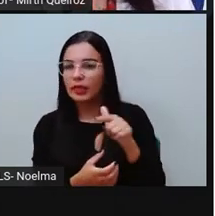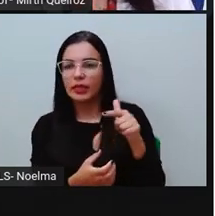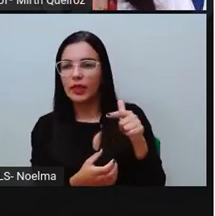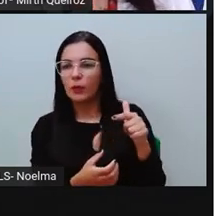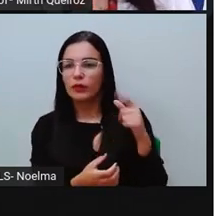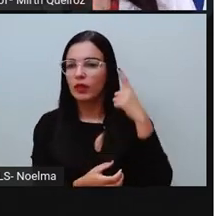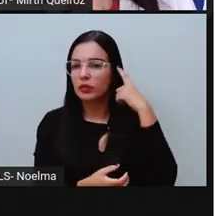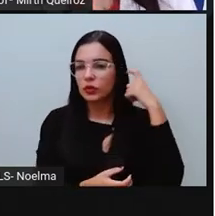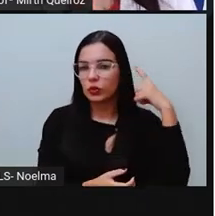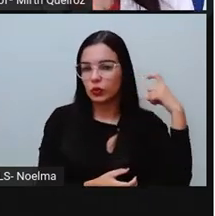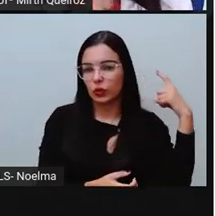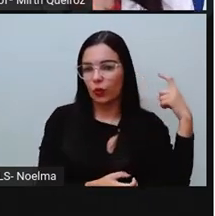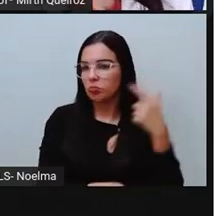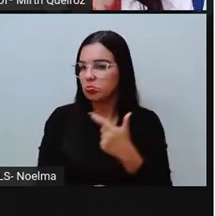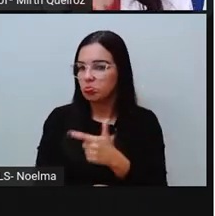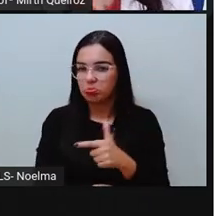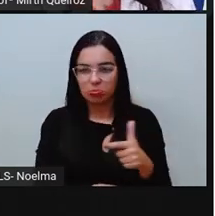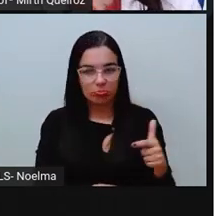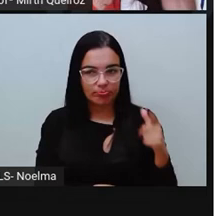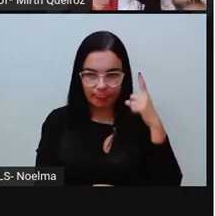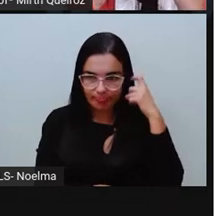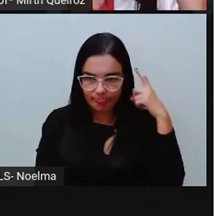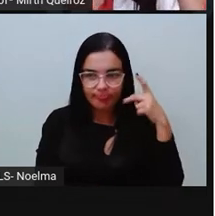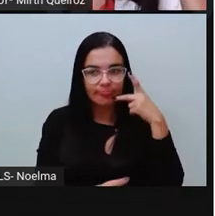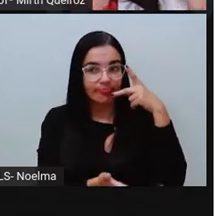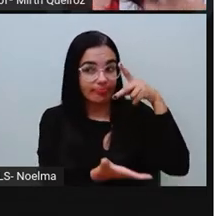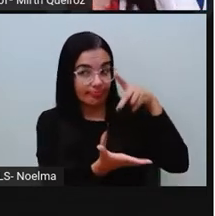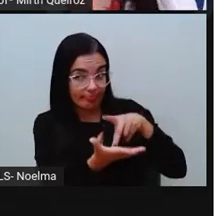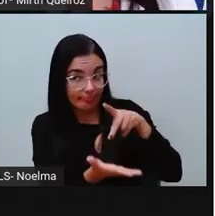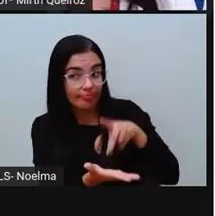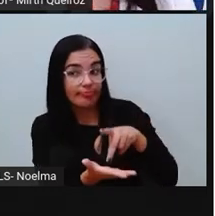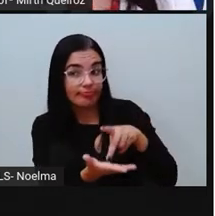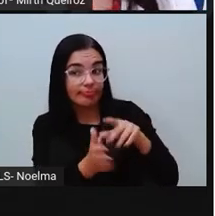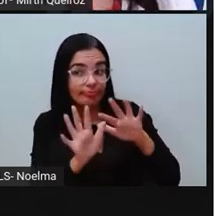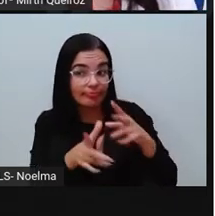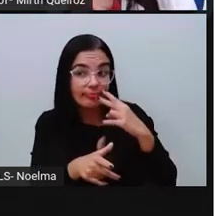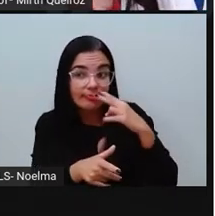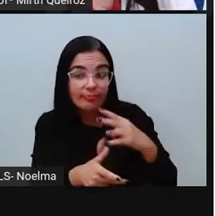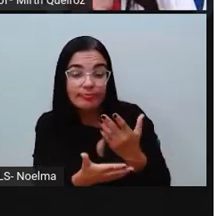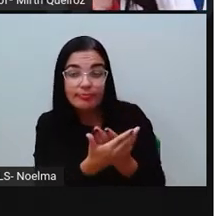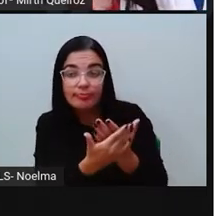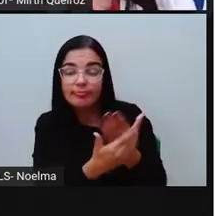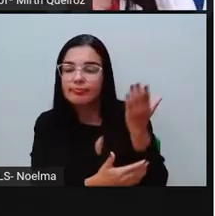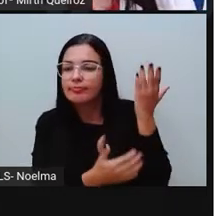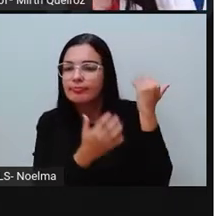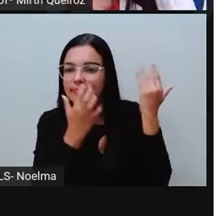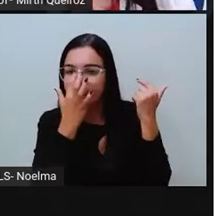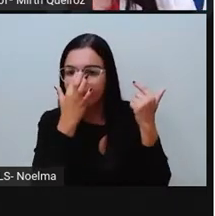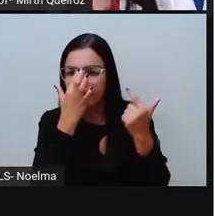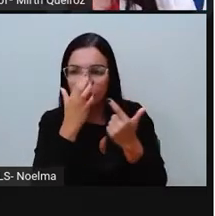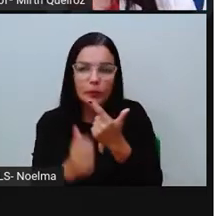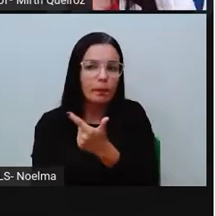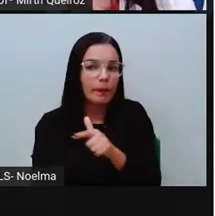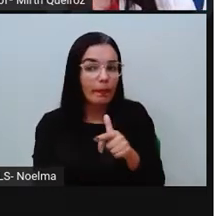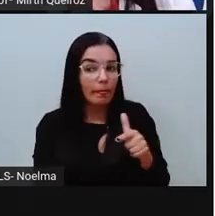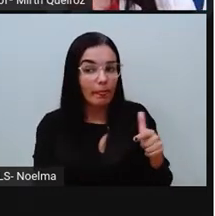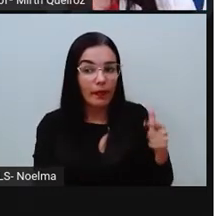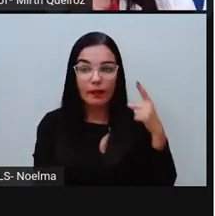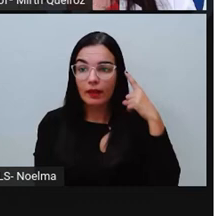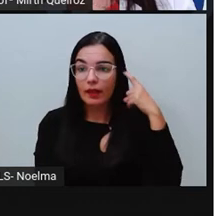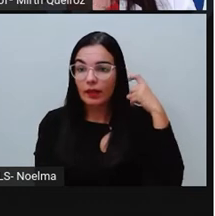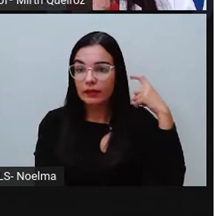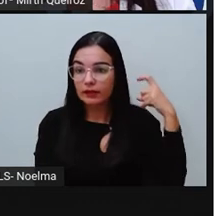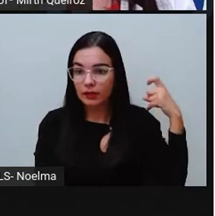som. Isso é fato, né? A gente viu lá no nosso primeiro momento que a letra H é uma letra que